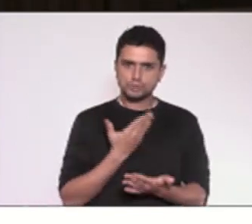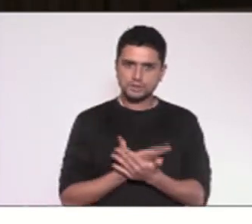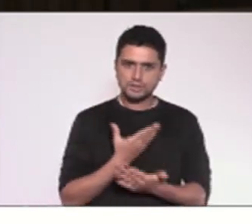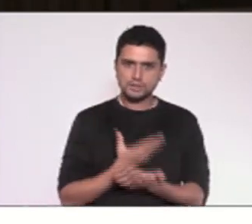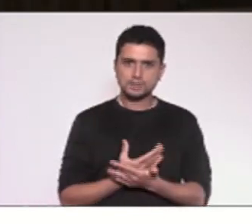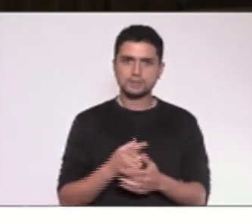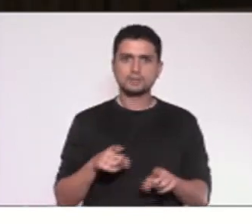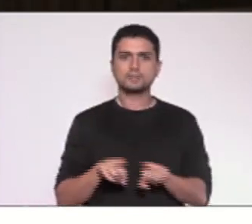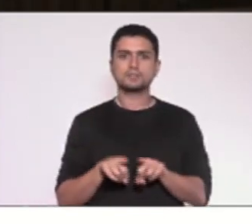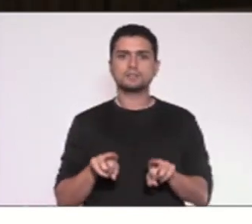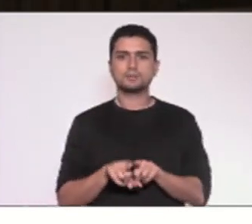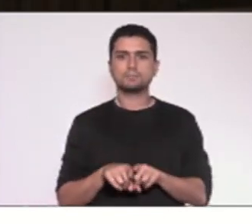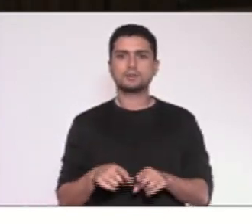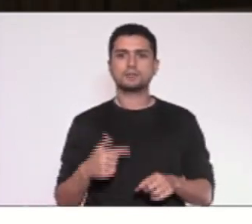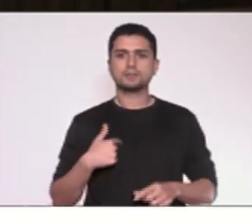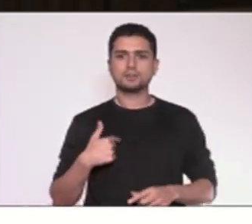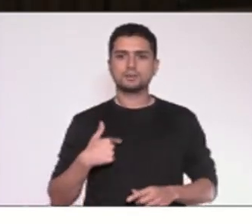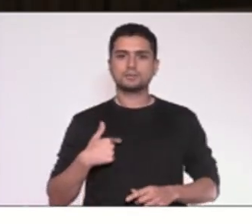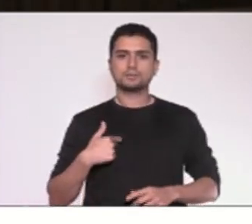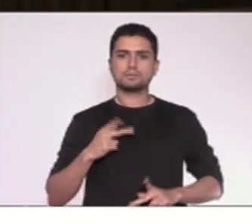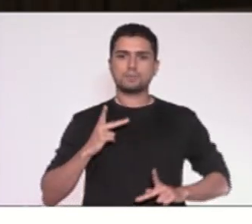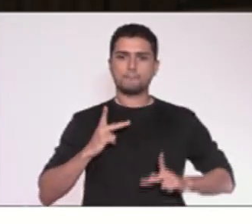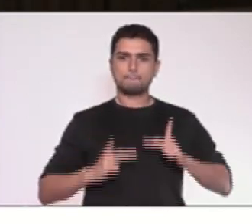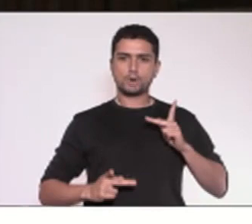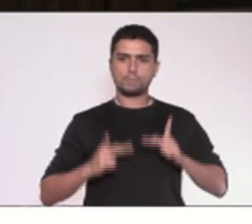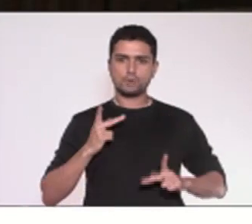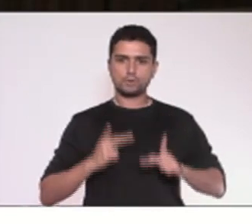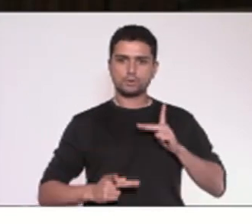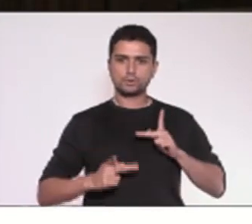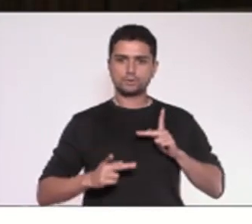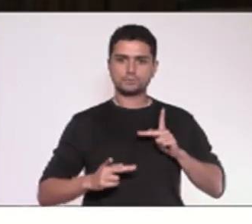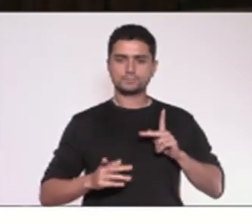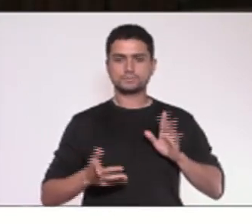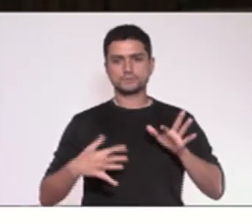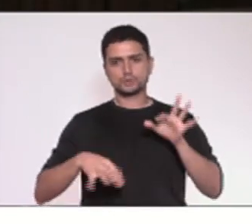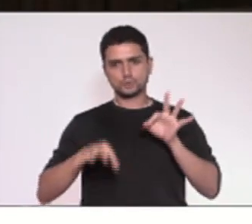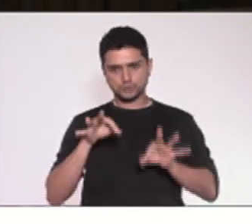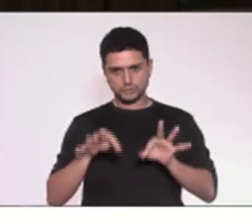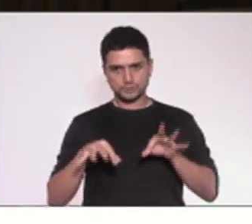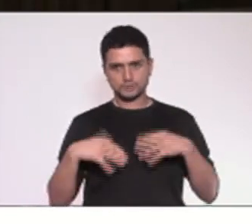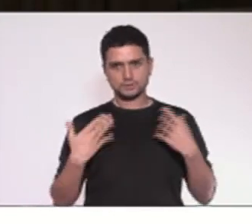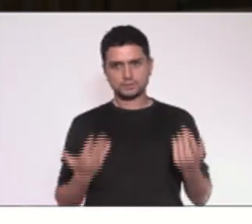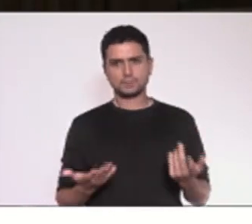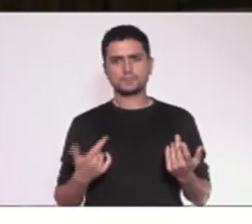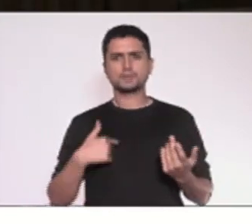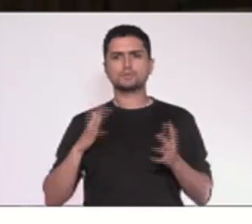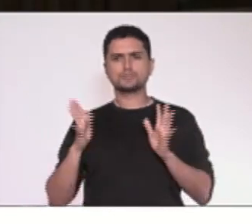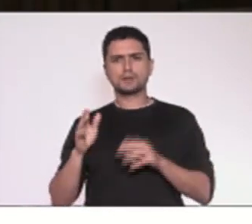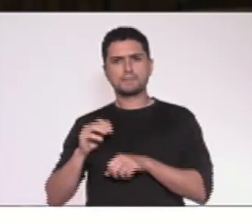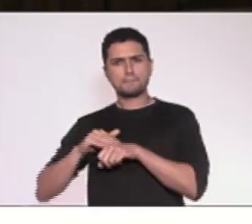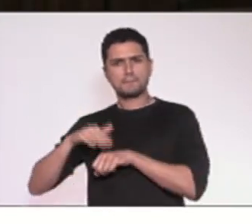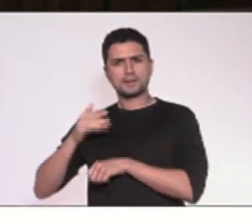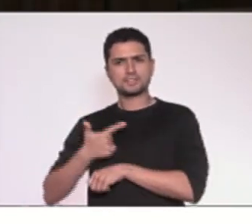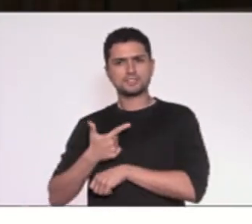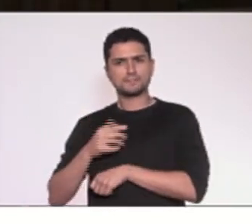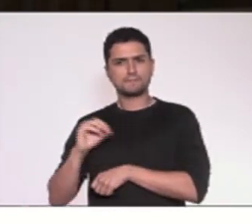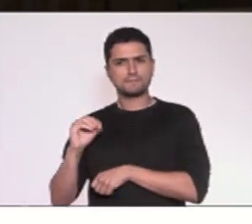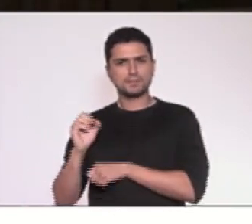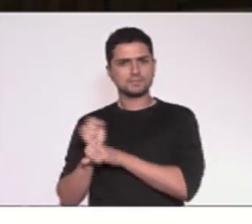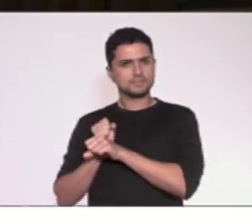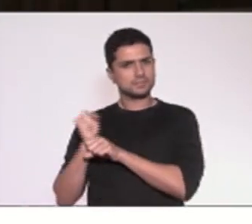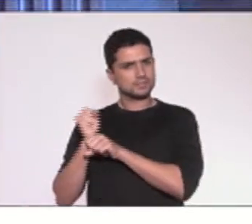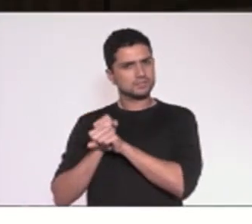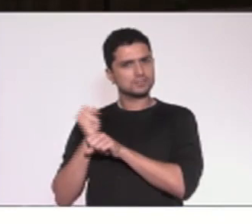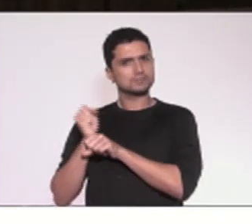realizei o sonho de ser promotora de justiça. Há mais de 20 anos integro o Ministério Público